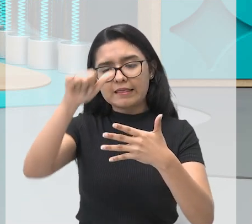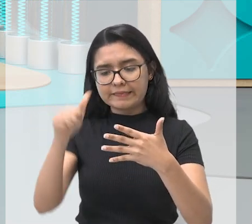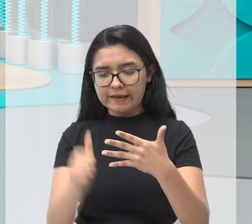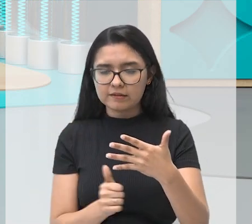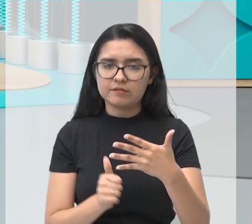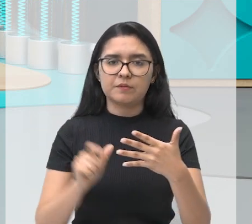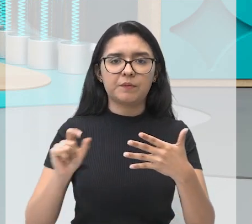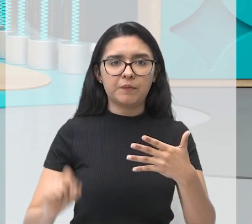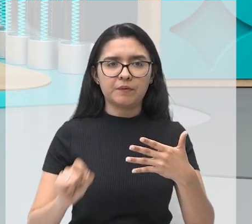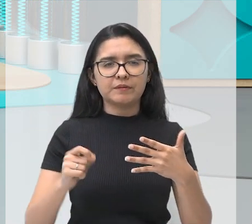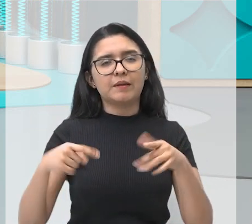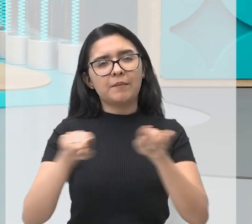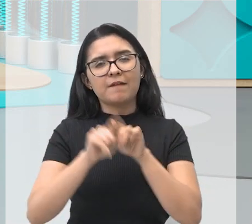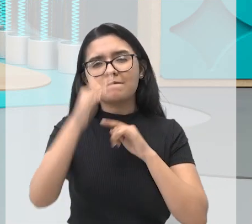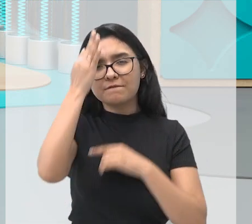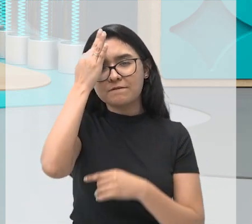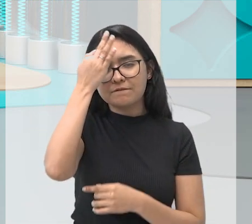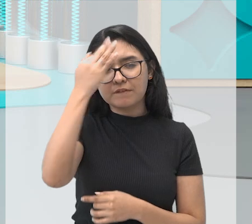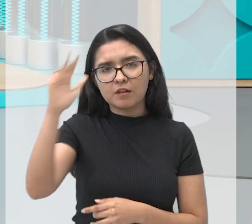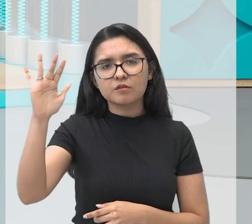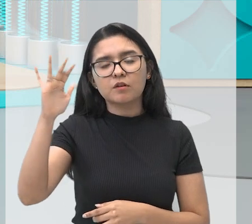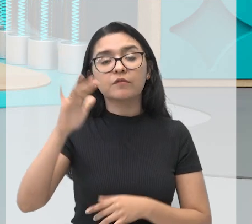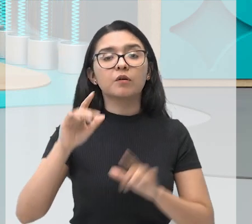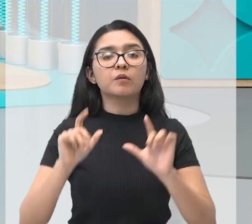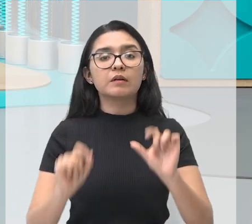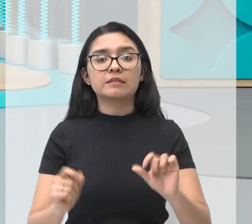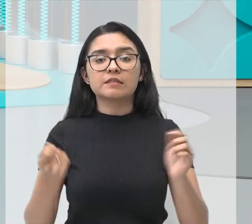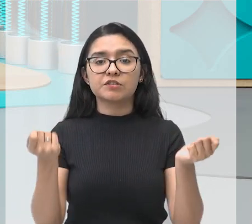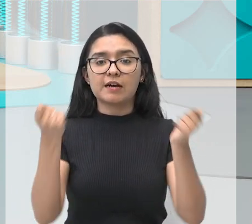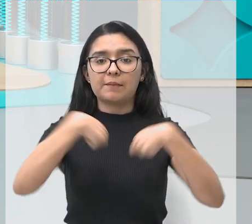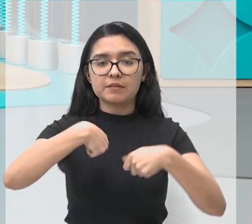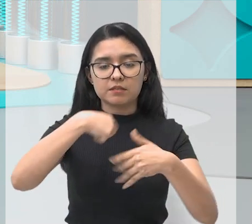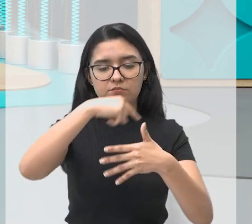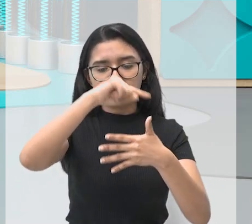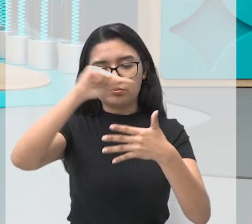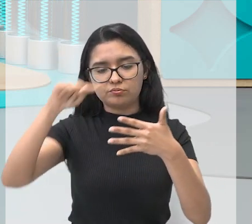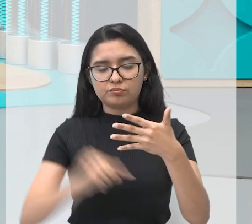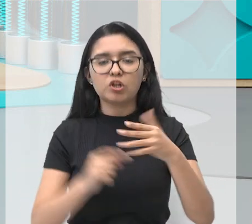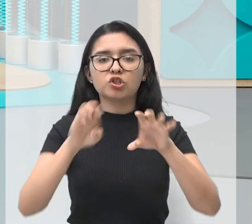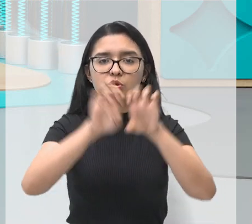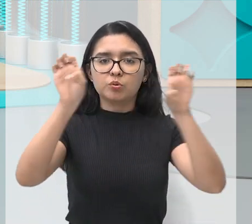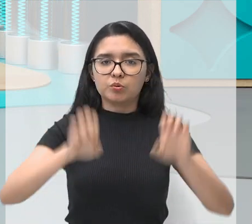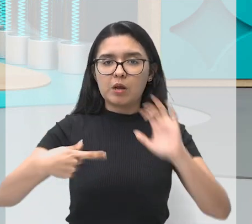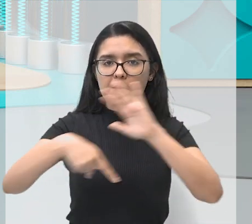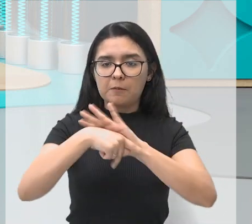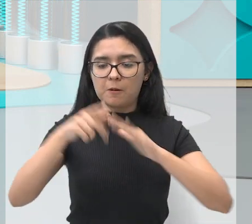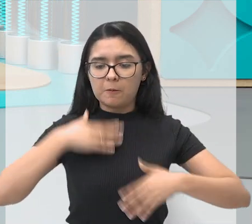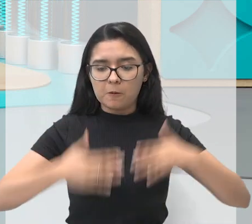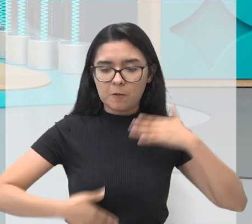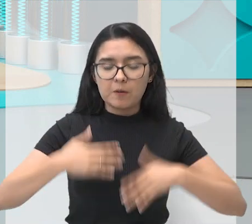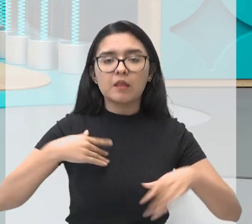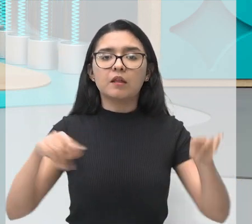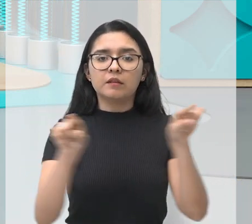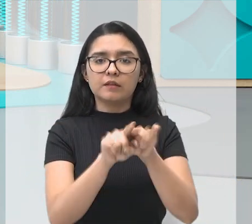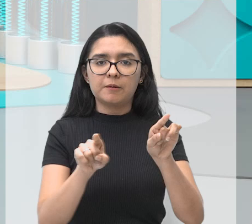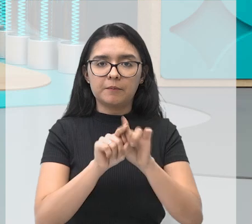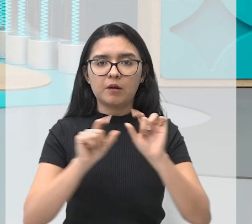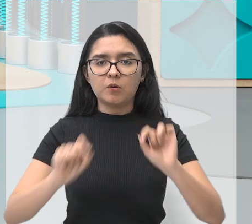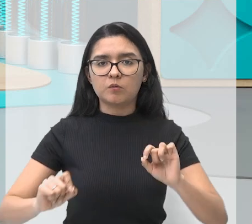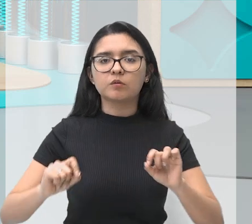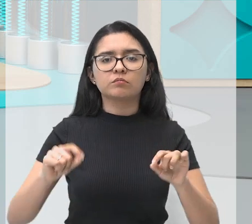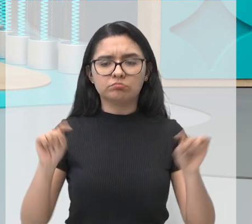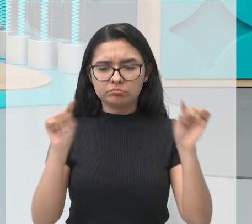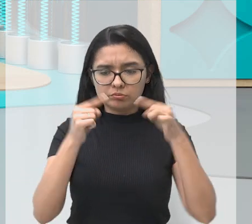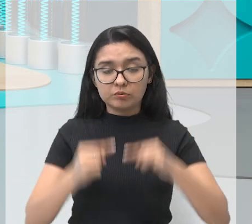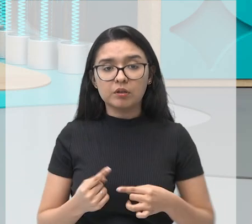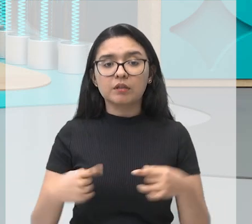que filosófica dessas capacidades, da estrutura do nosso corpo, da harmonia do nosso